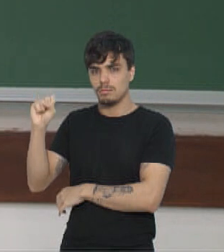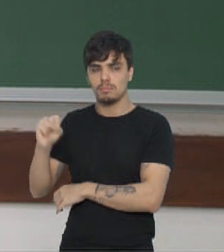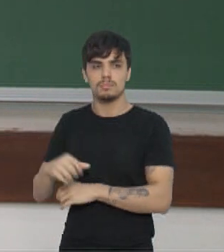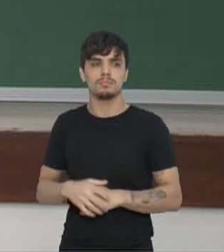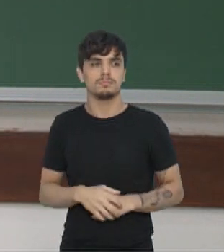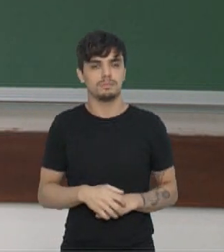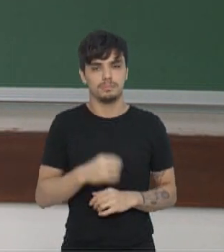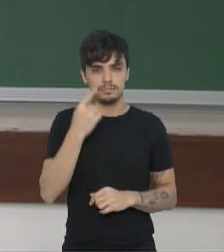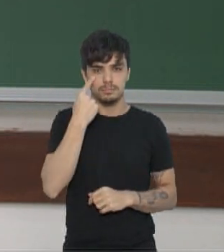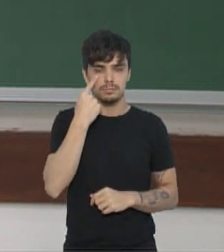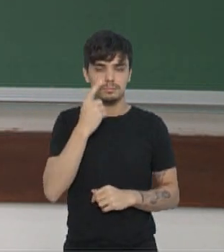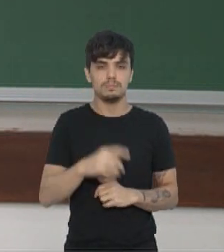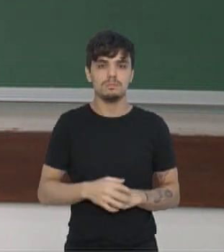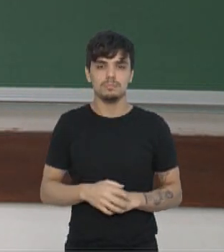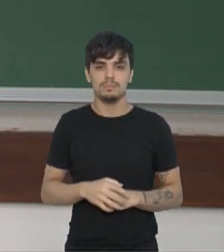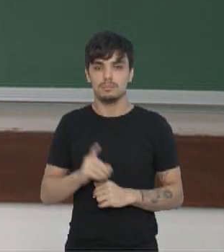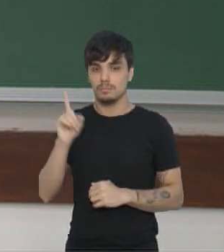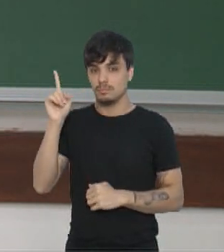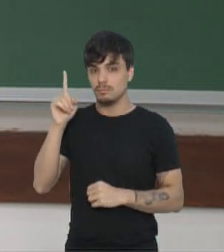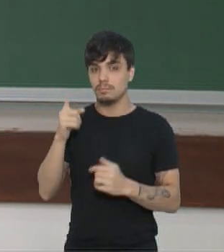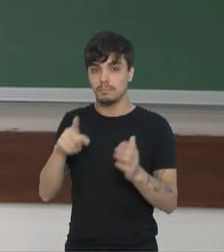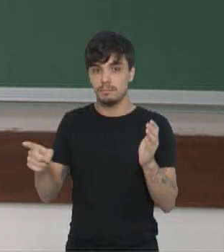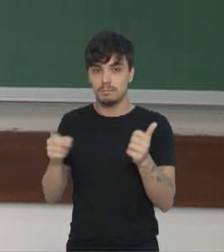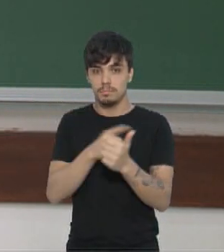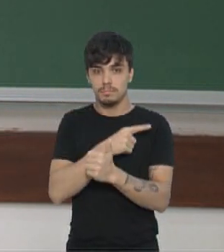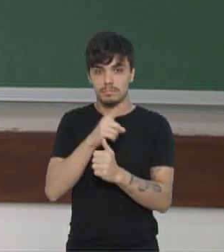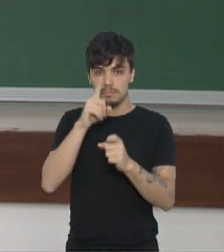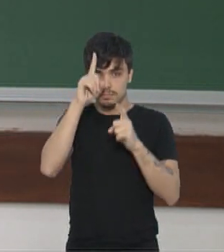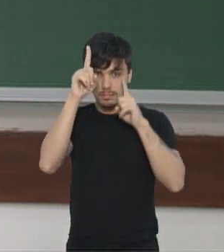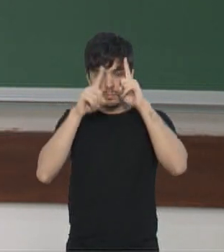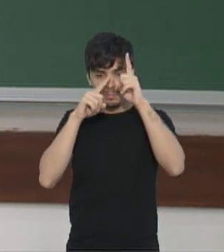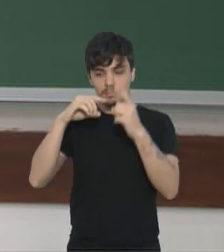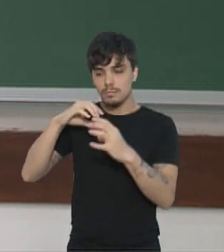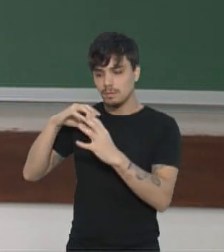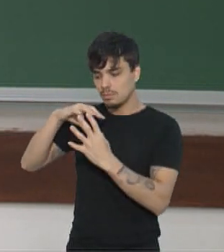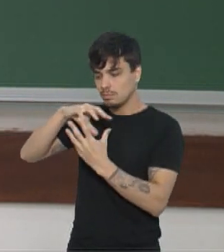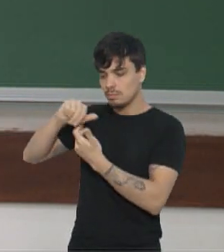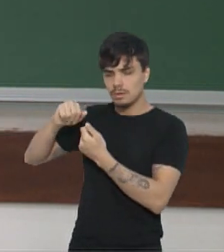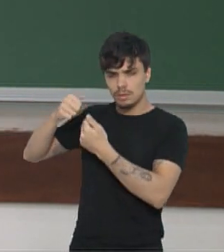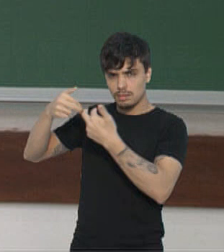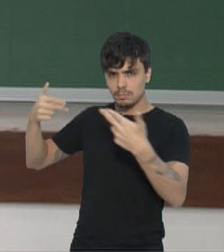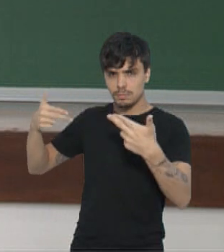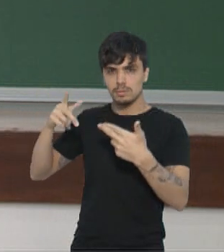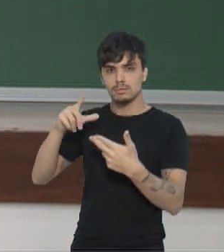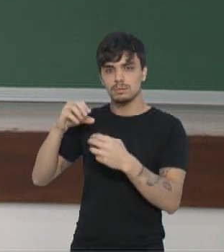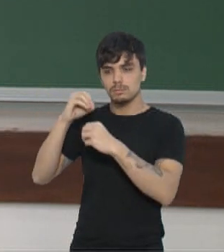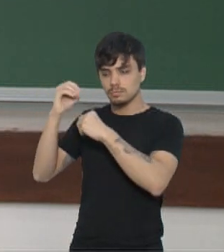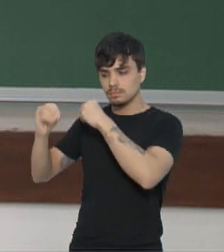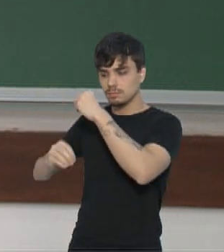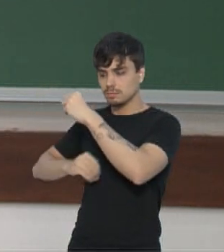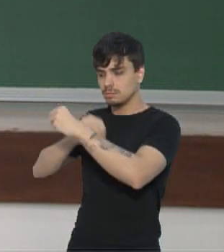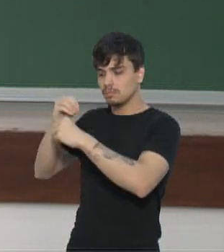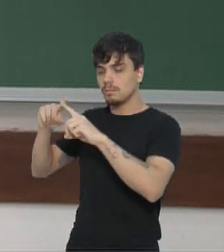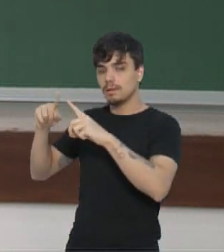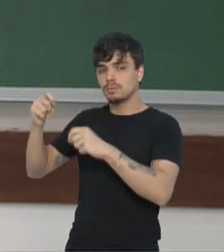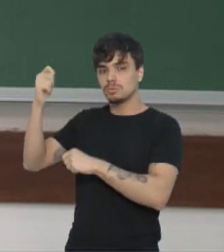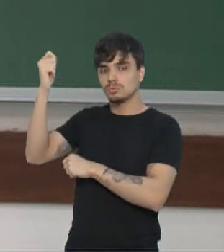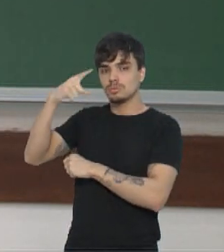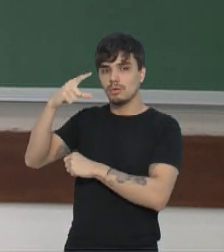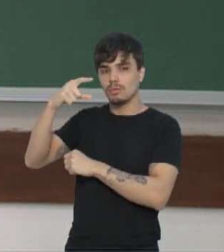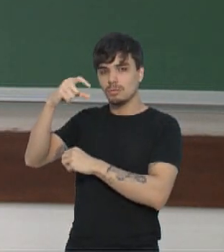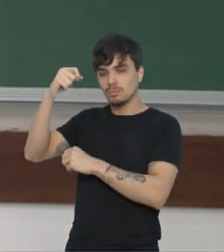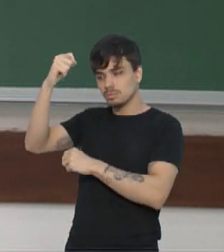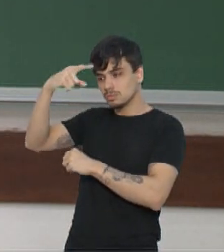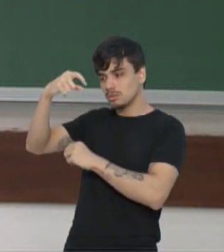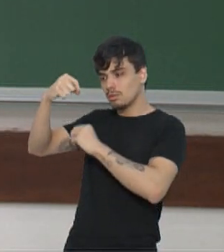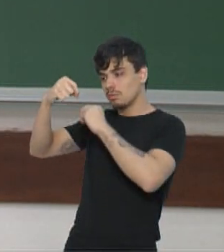só. Nessa primeira ideia, os planetas estão em elipse, mas o Sol em si não está no centro, mas está em